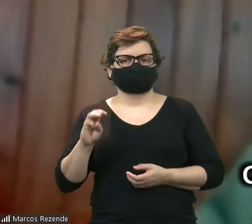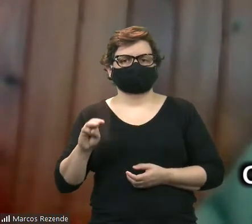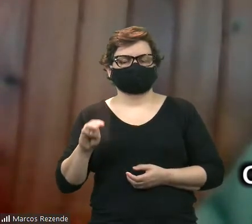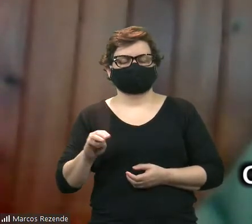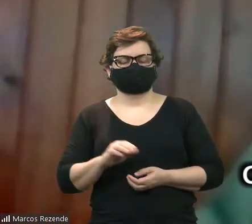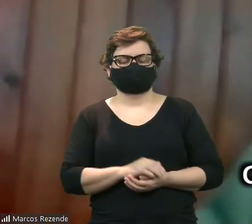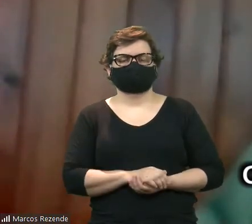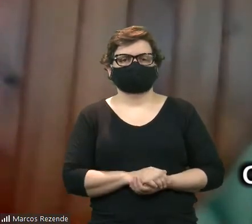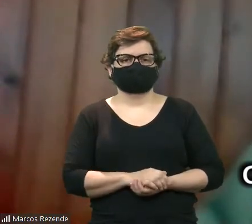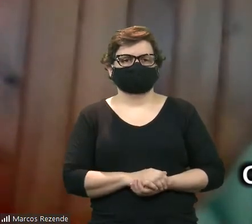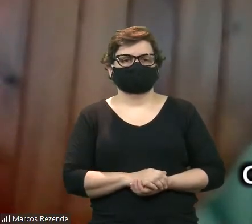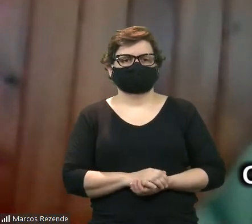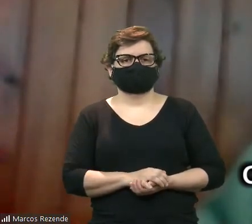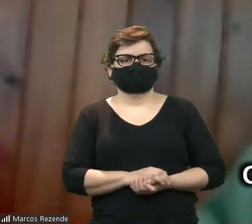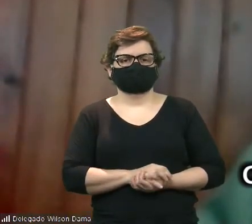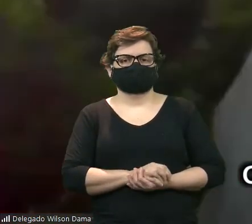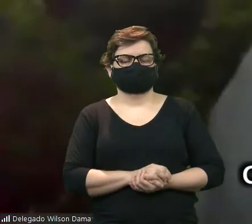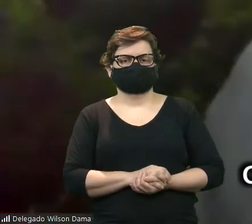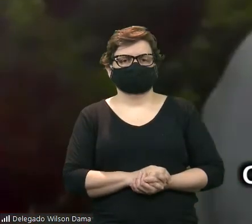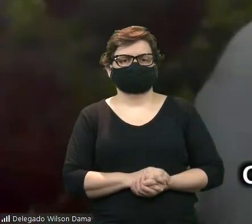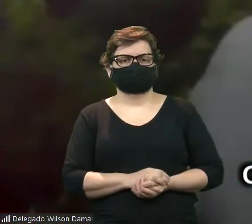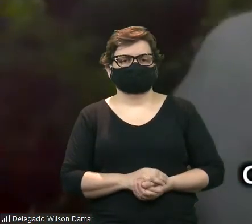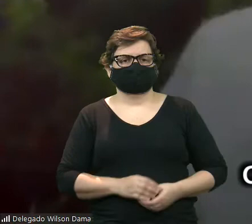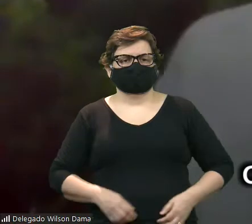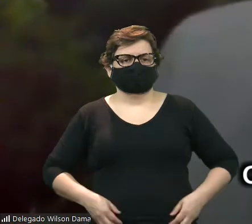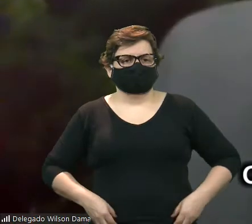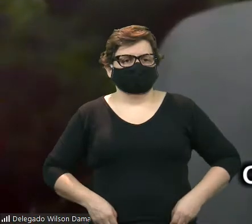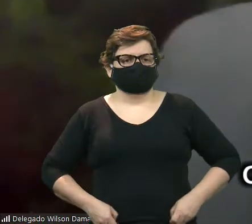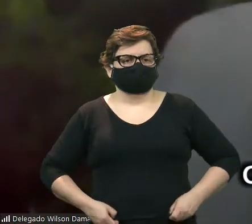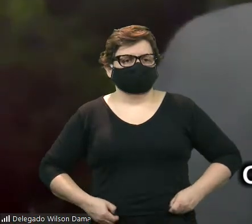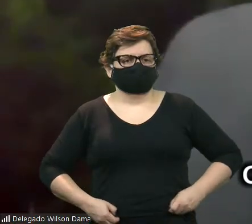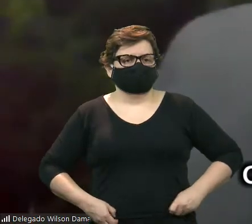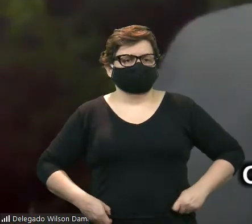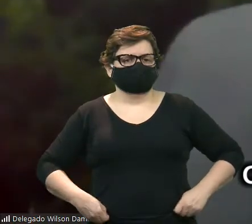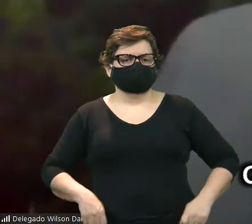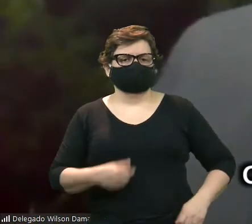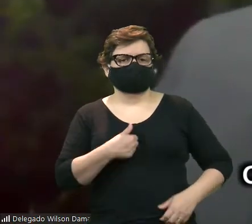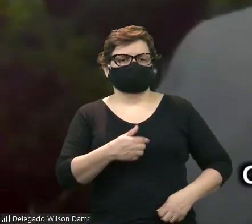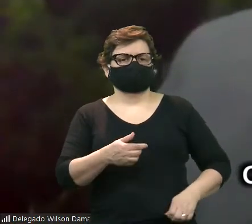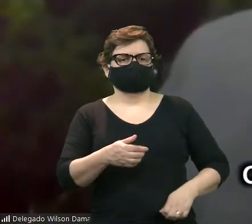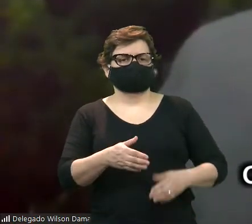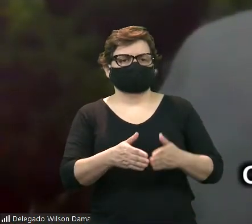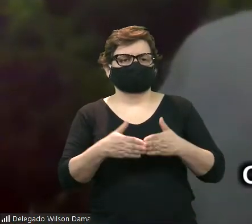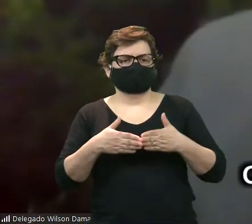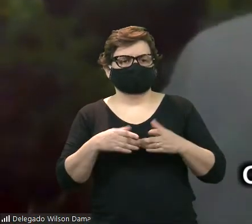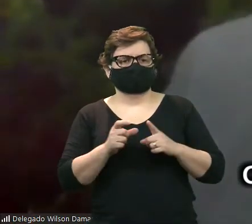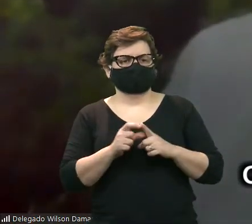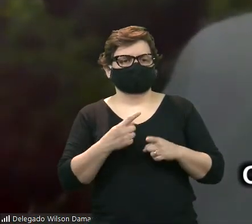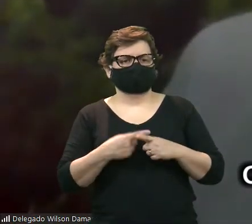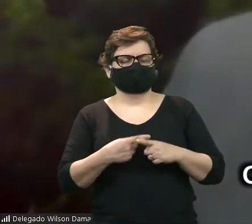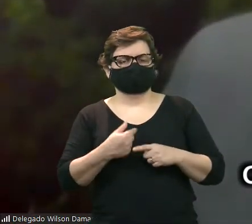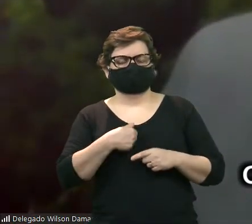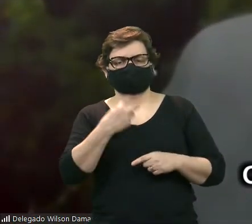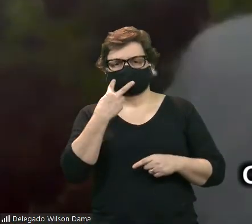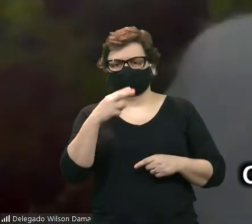minutos. Bom, presidente, eu pedi a palavra porque eu vejo nesse projeto,